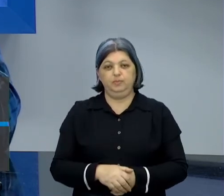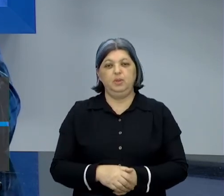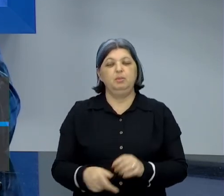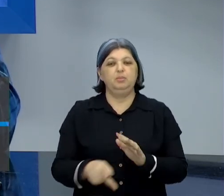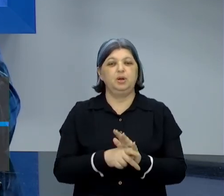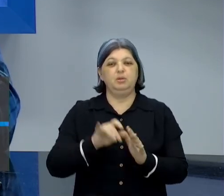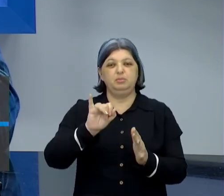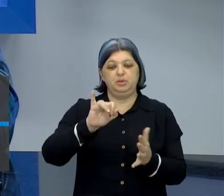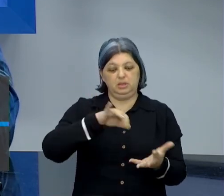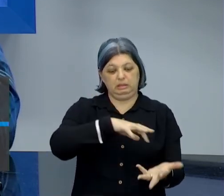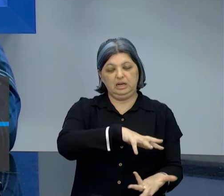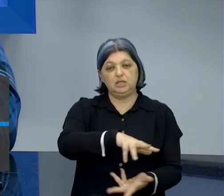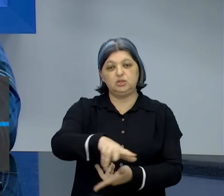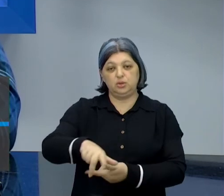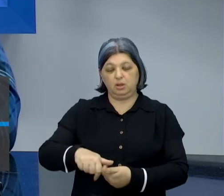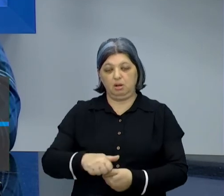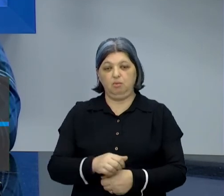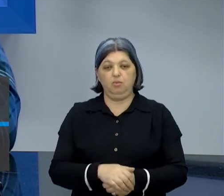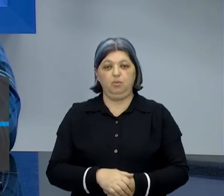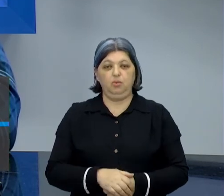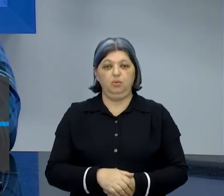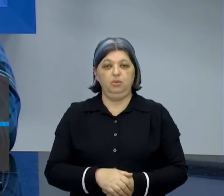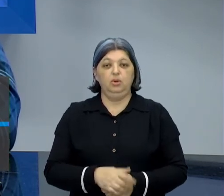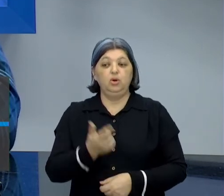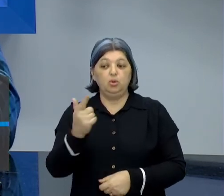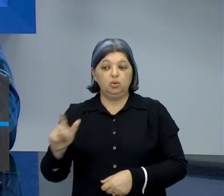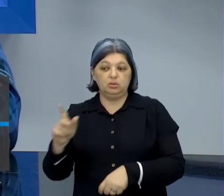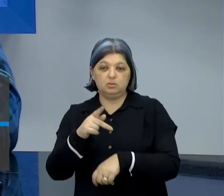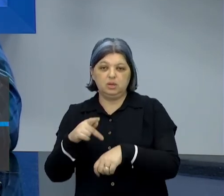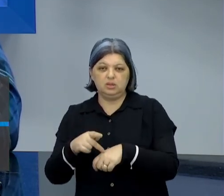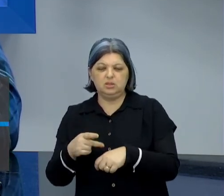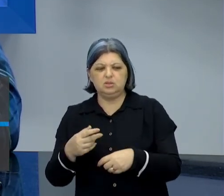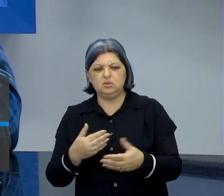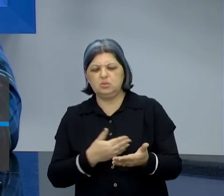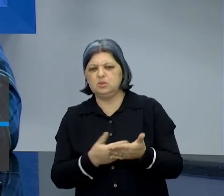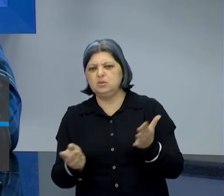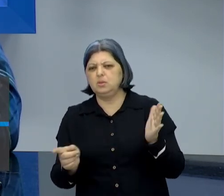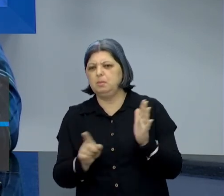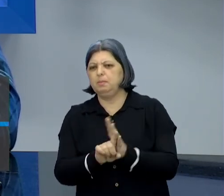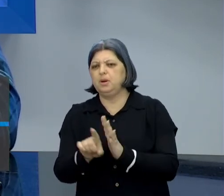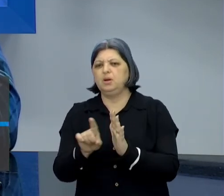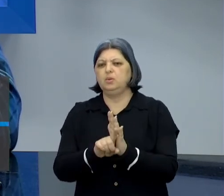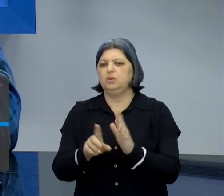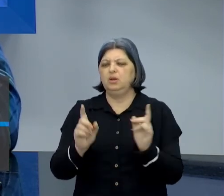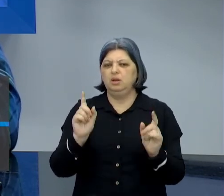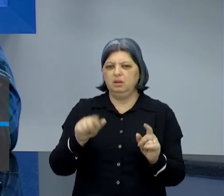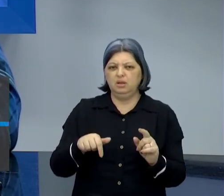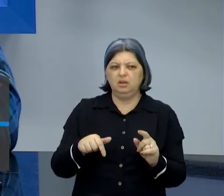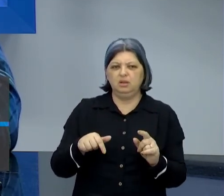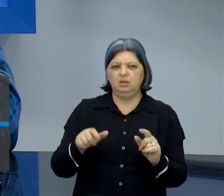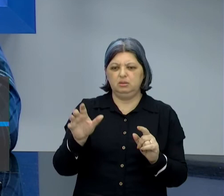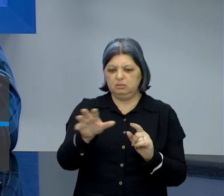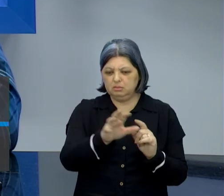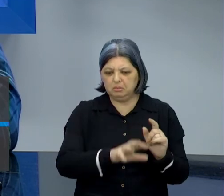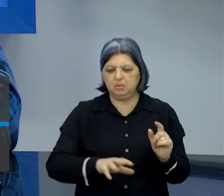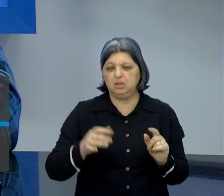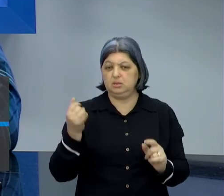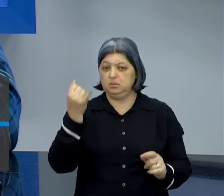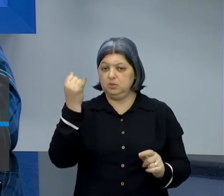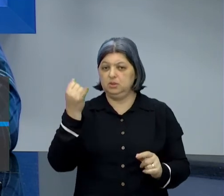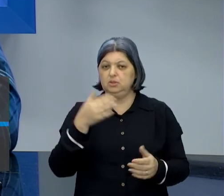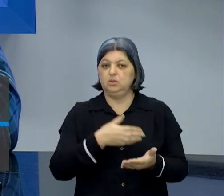de outros países, né, começaram a se perguntar, né, e setores importantes, né, começaram